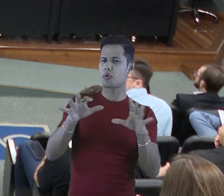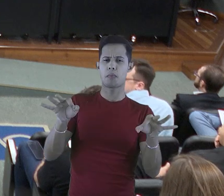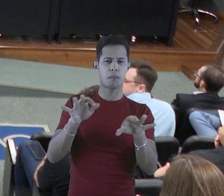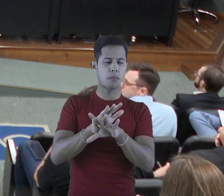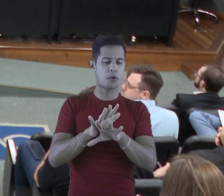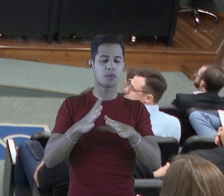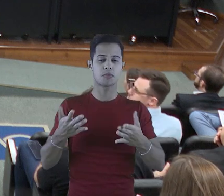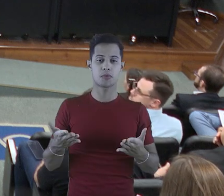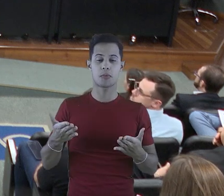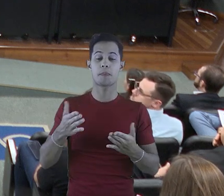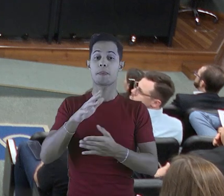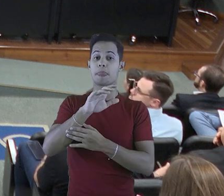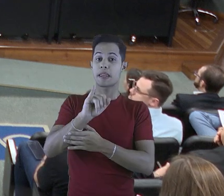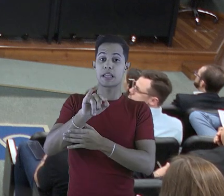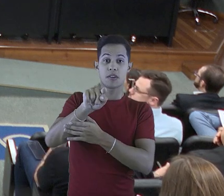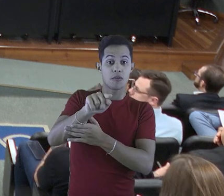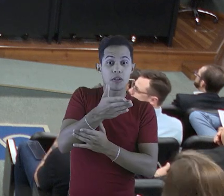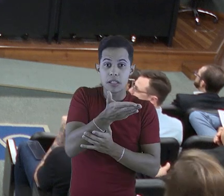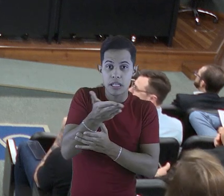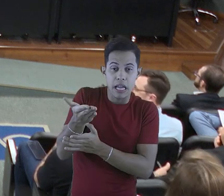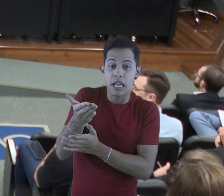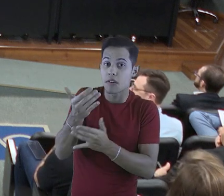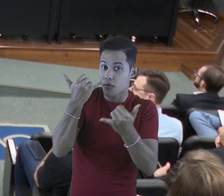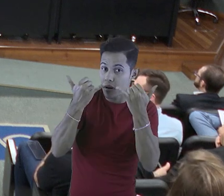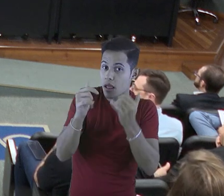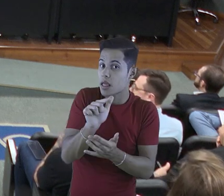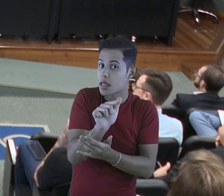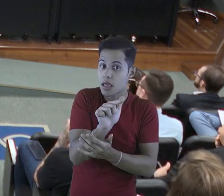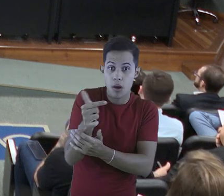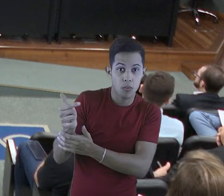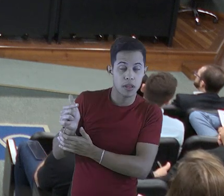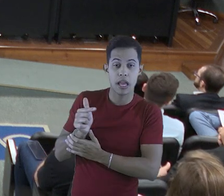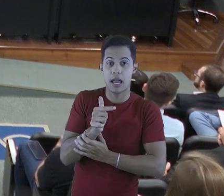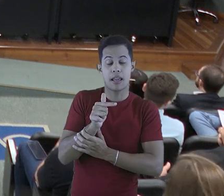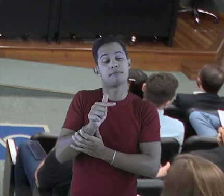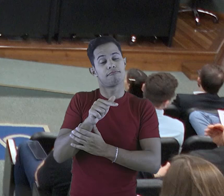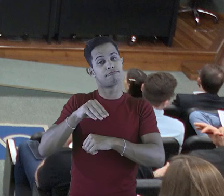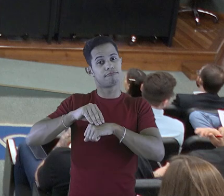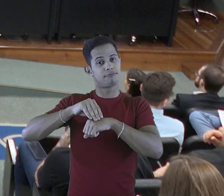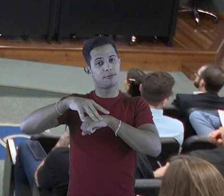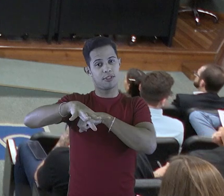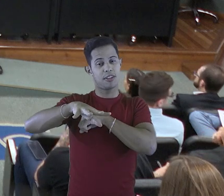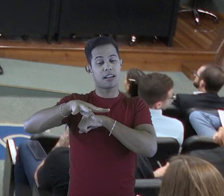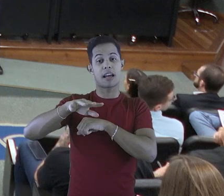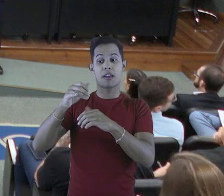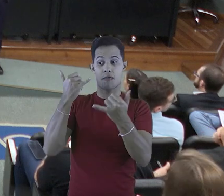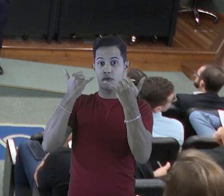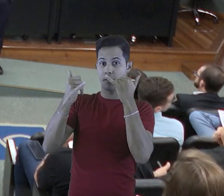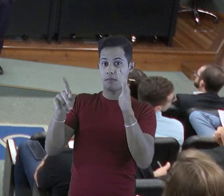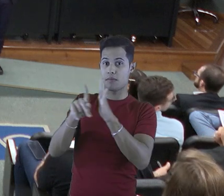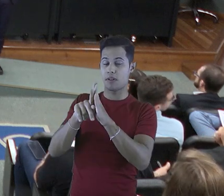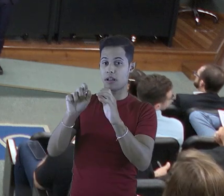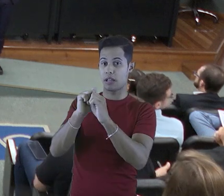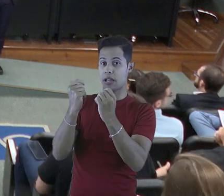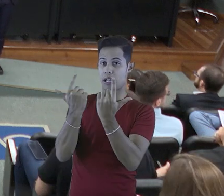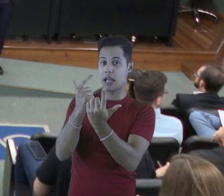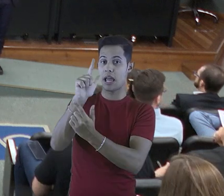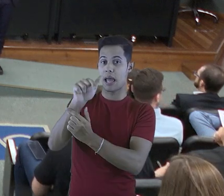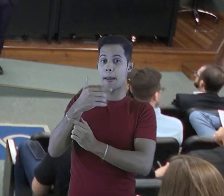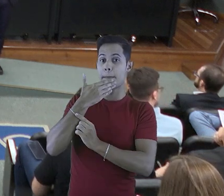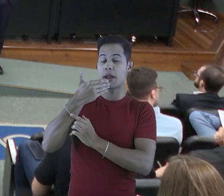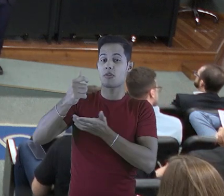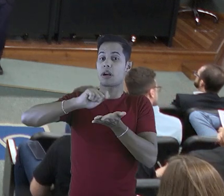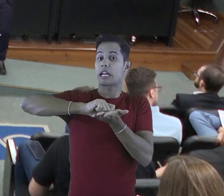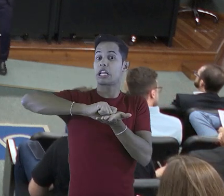em relação ao dado sensível. Se você não tiver essa informação, daí sim eu oriento que este dado pela Assembleia seja um dado tarjado,